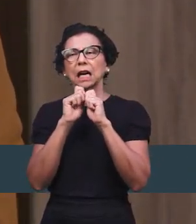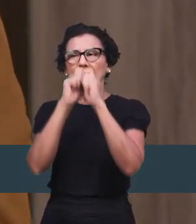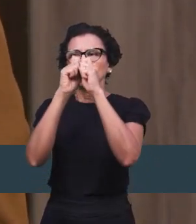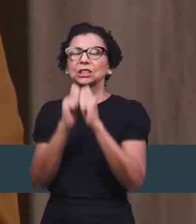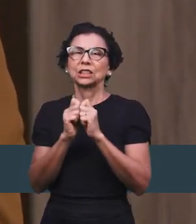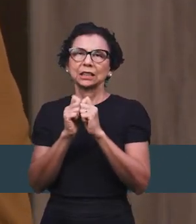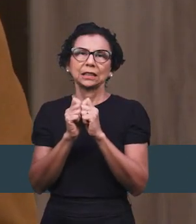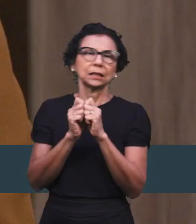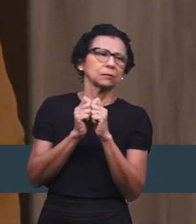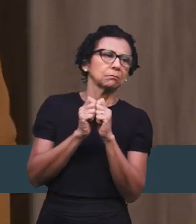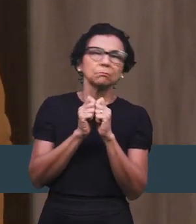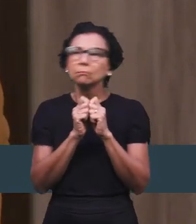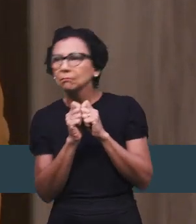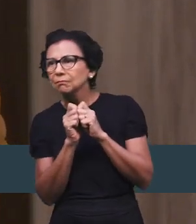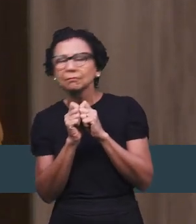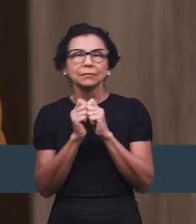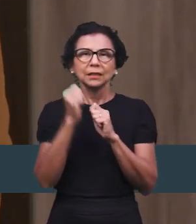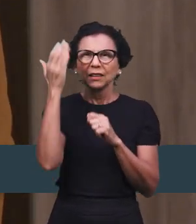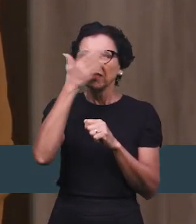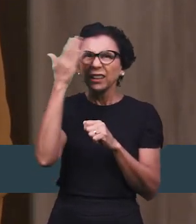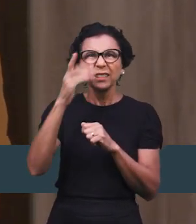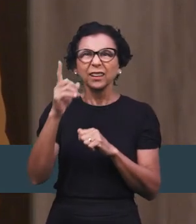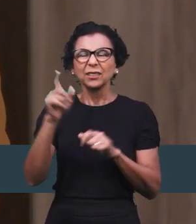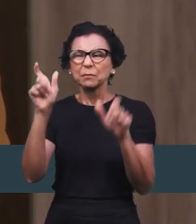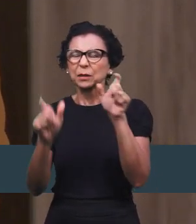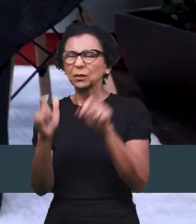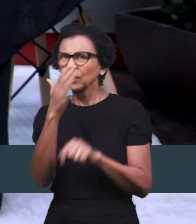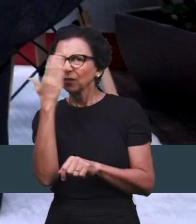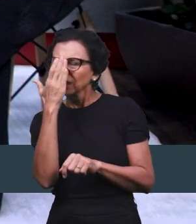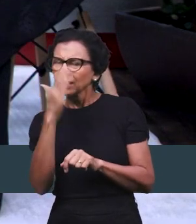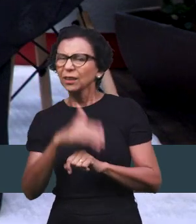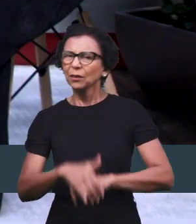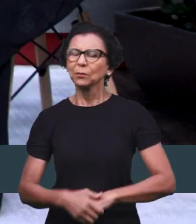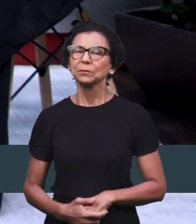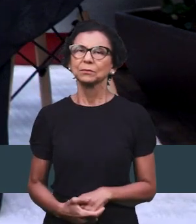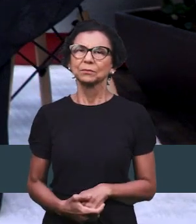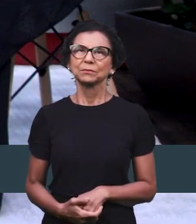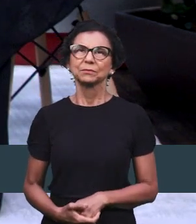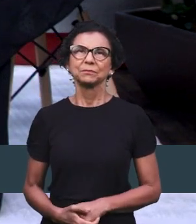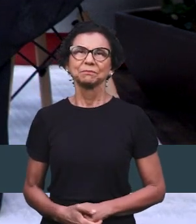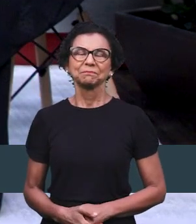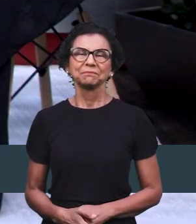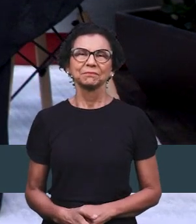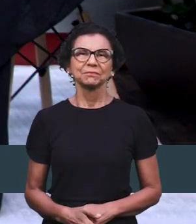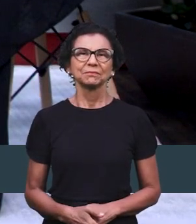E aí vai fazendo aos pouquinhos até que isso se torne um hábito. Muitas vezes, André,